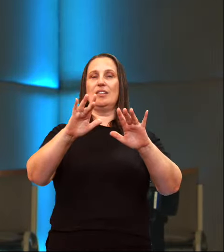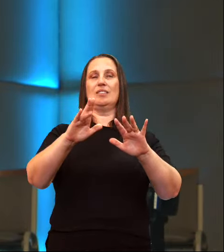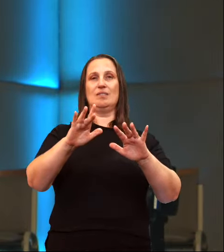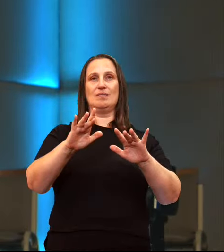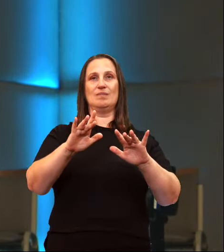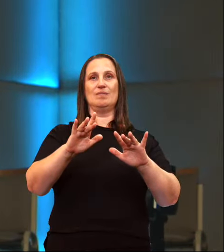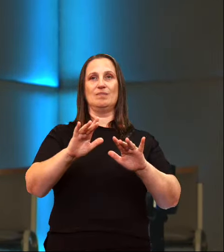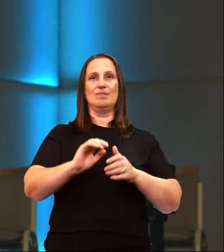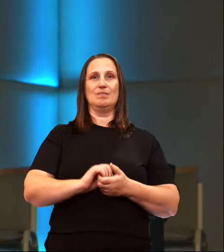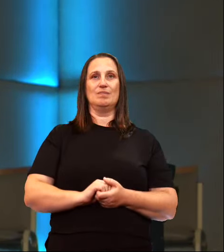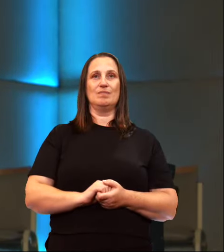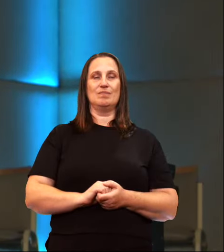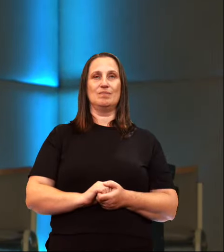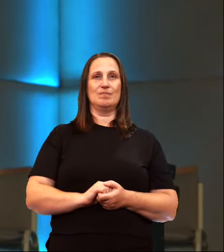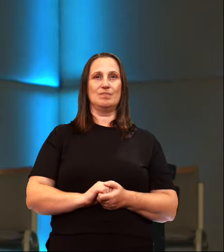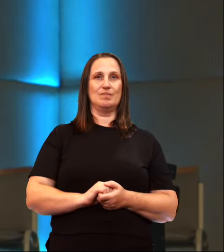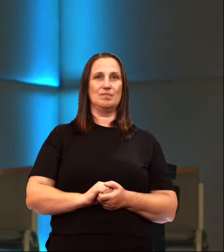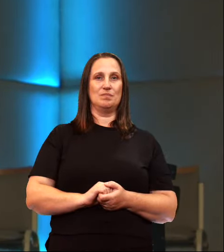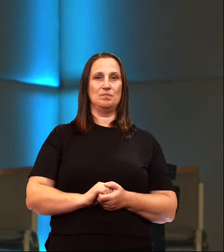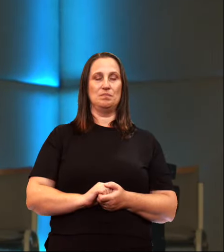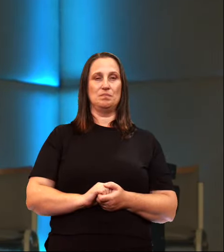abençoado.